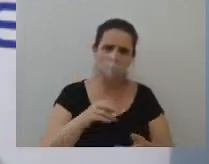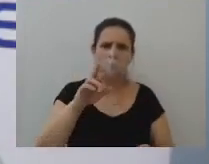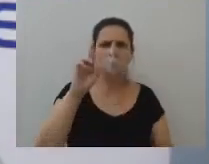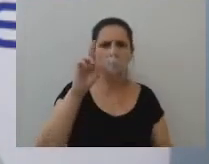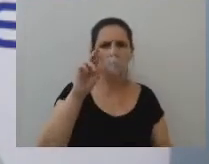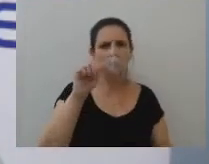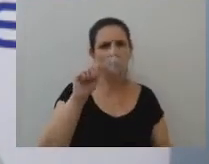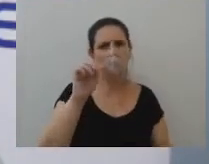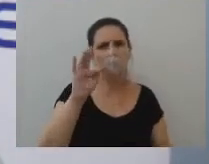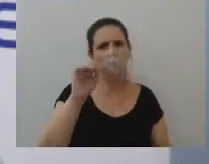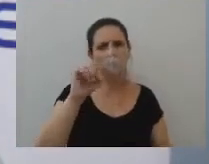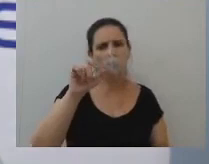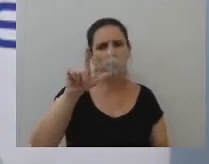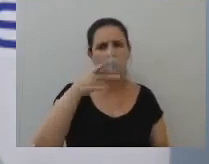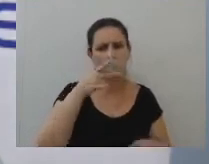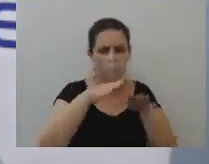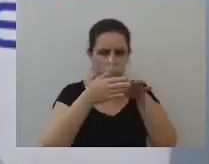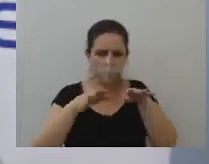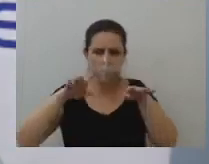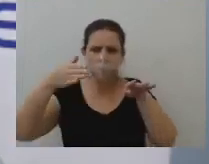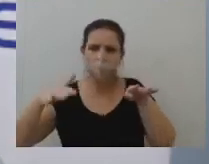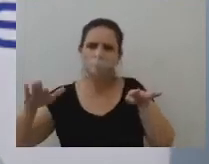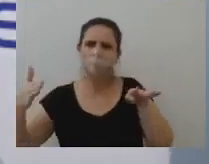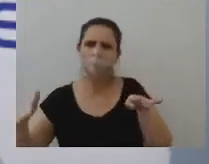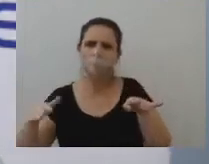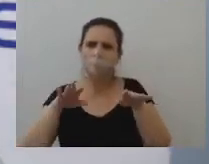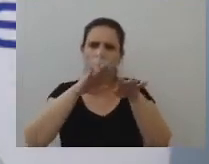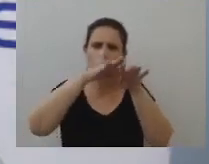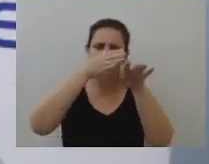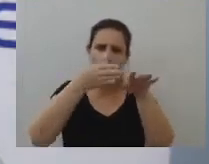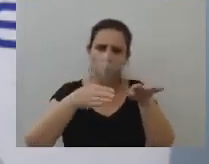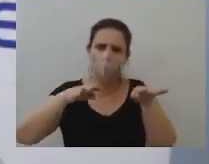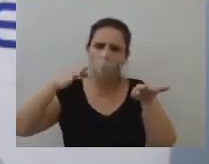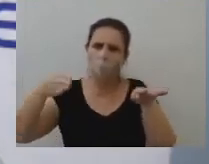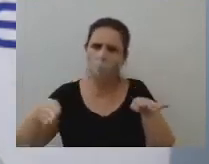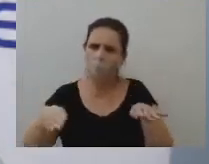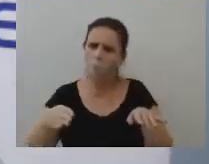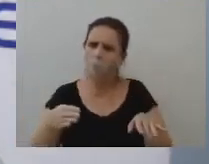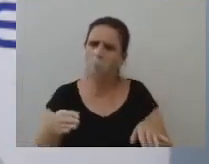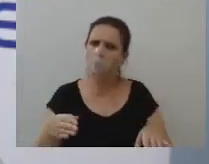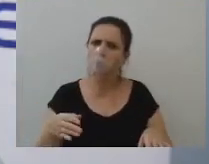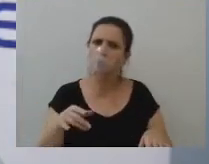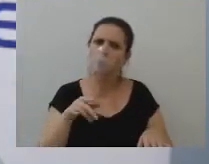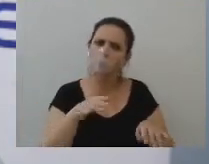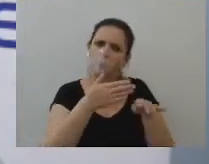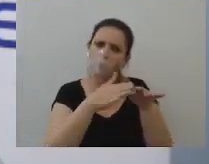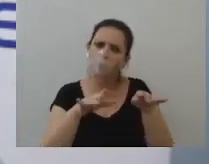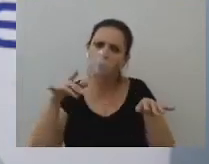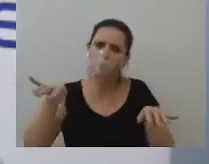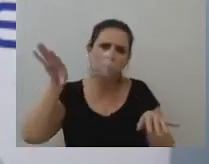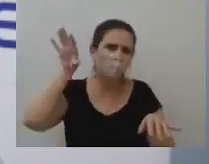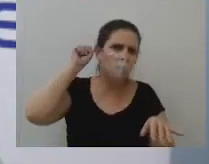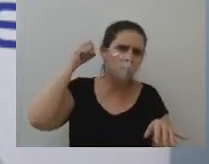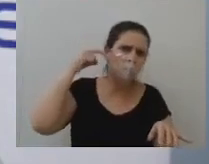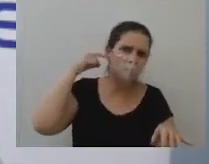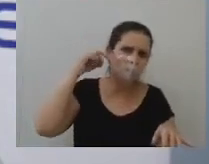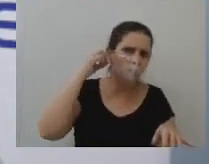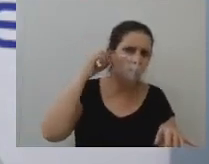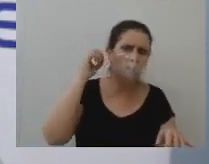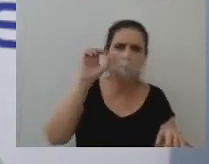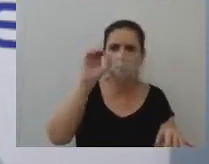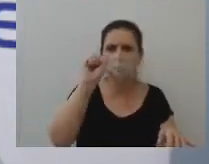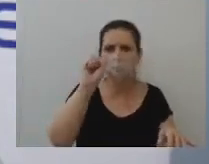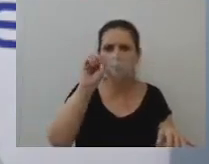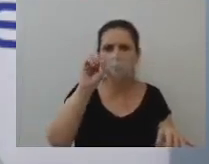falou sobre ondas. Uma onda muito característica nossa é a onda sonora, né? A